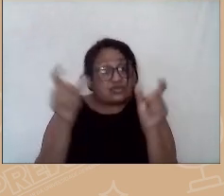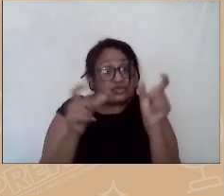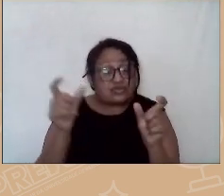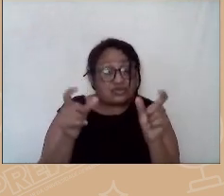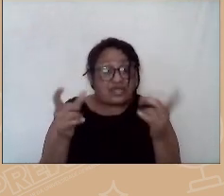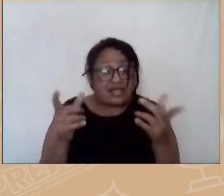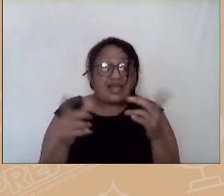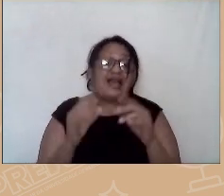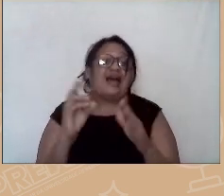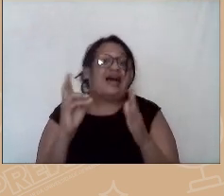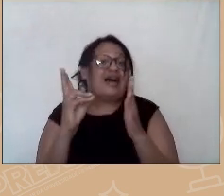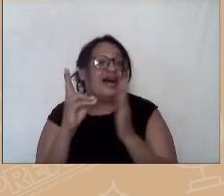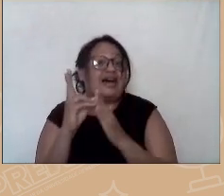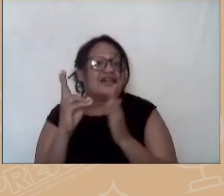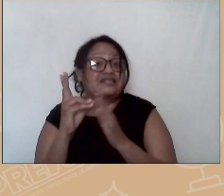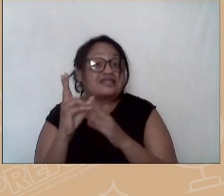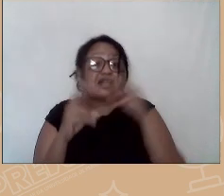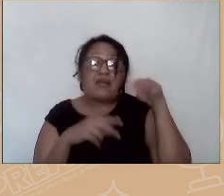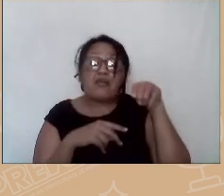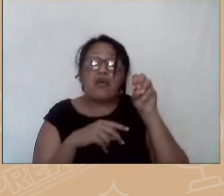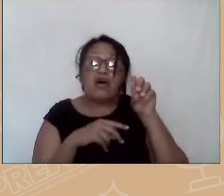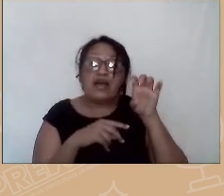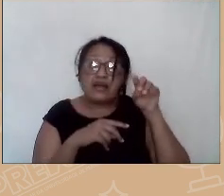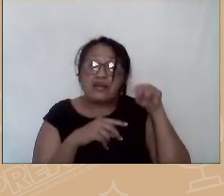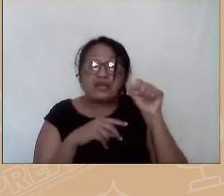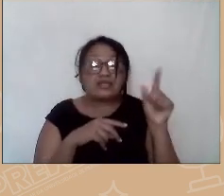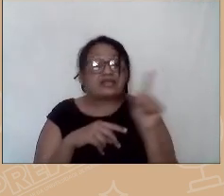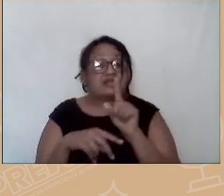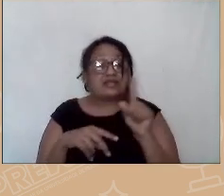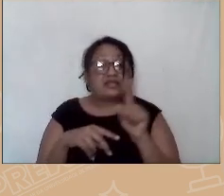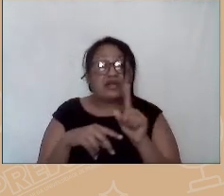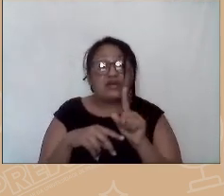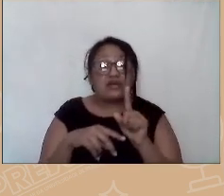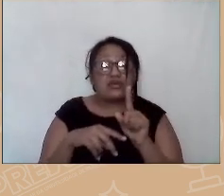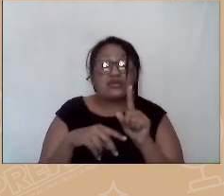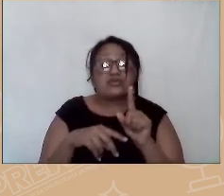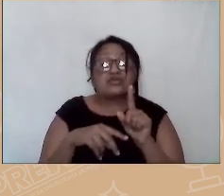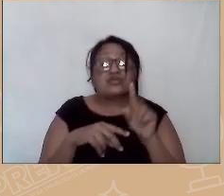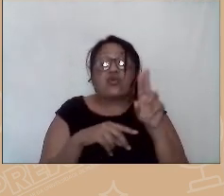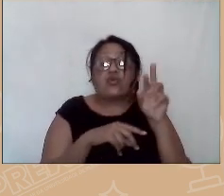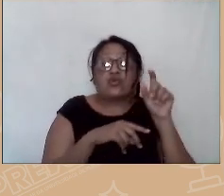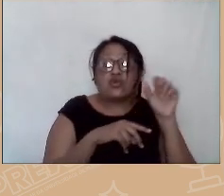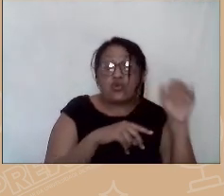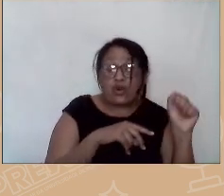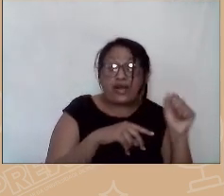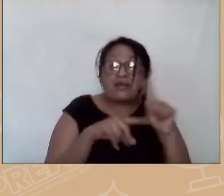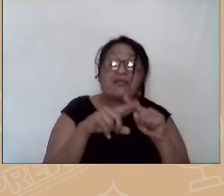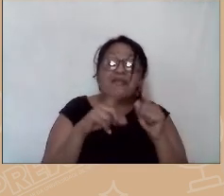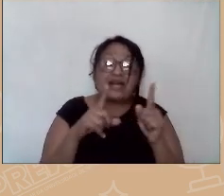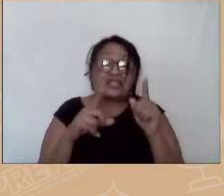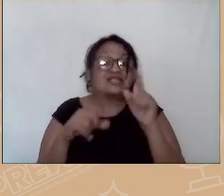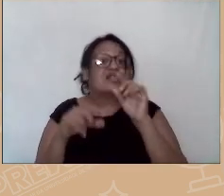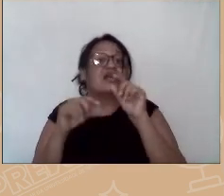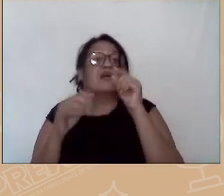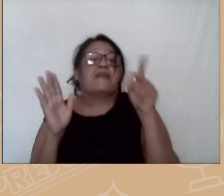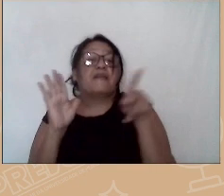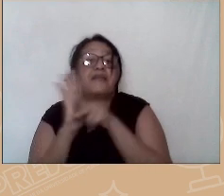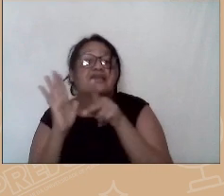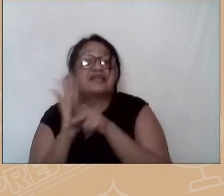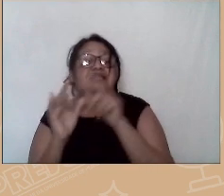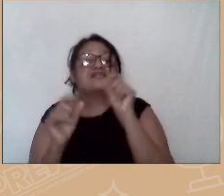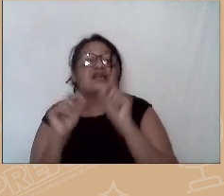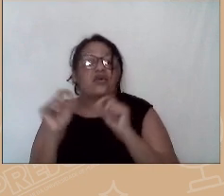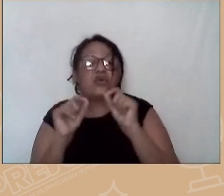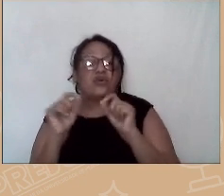Moema que é personagem não de o Uruguai de Basílio da Gama mas de Caramuru do freio de Santa Rita Durão